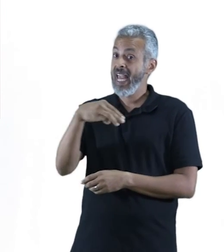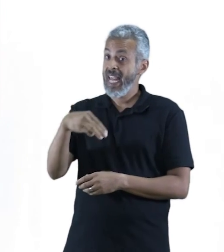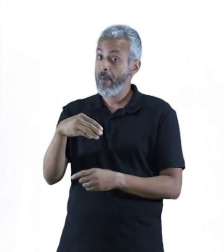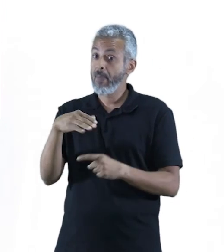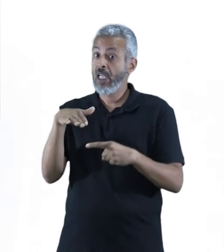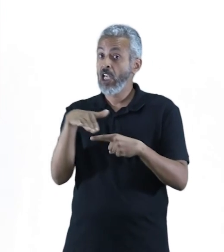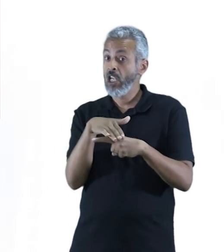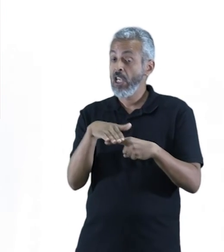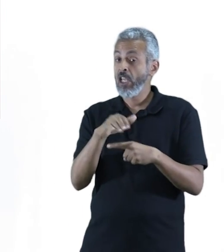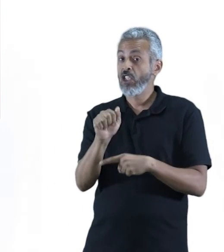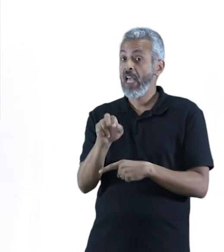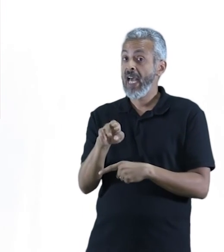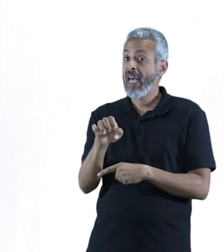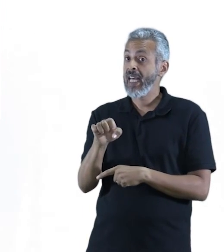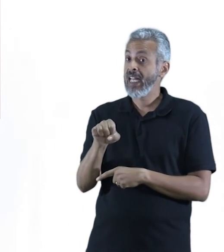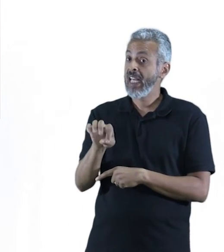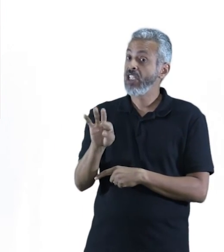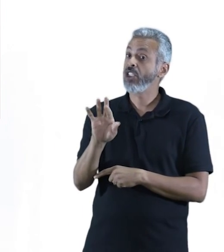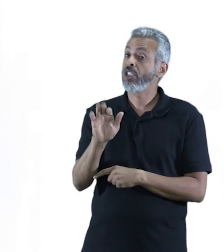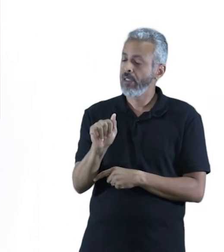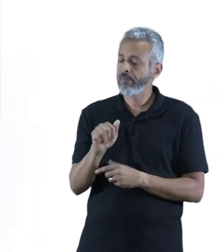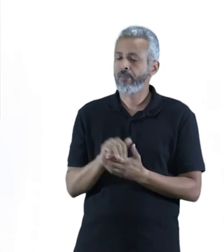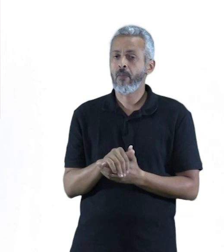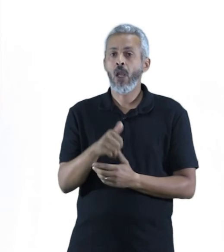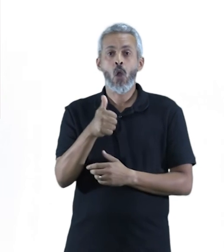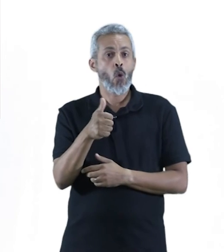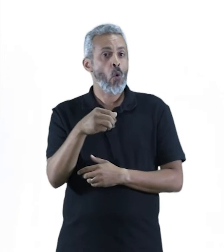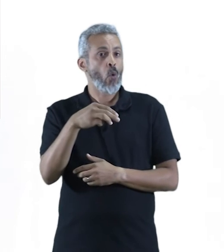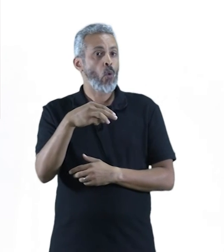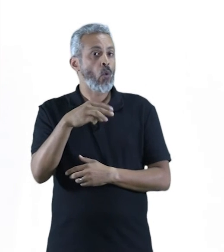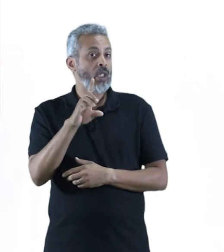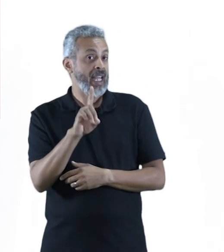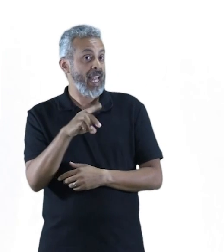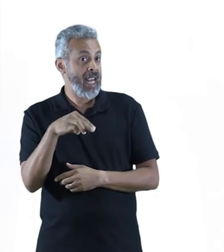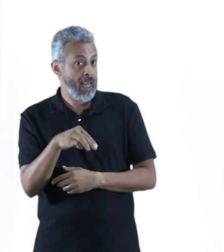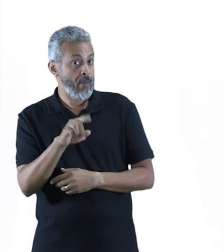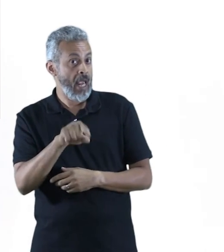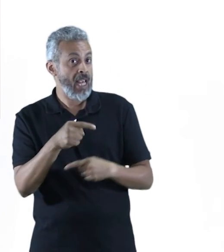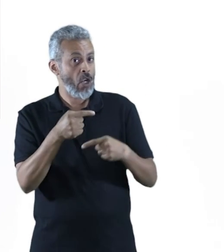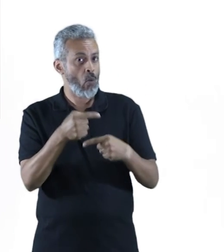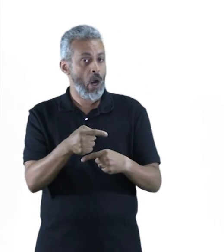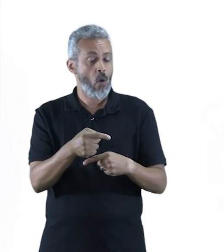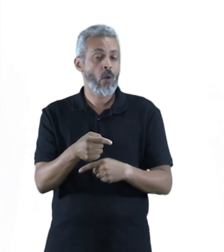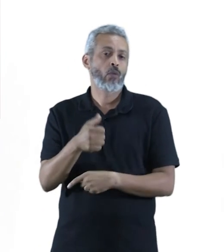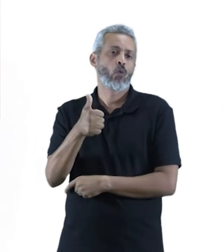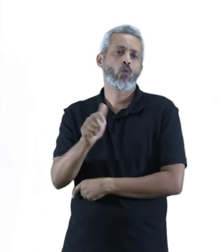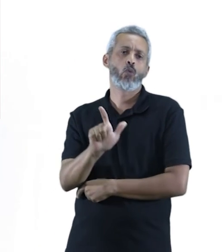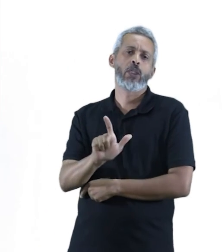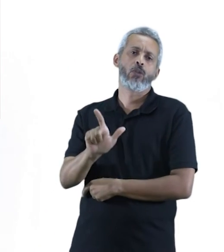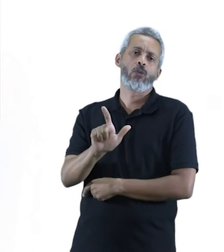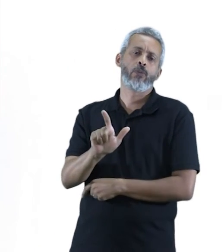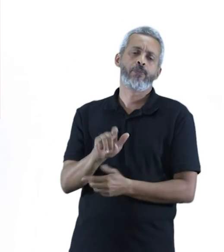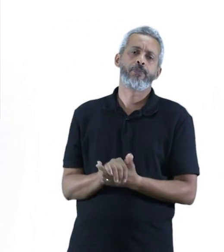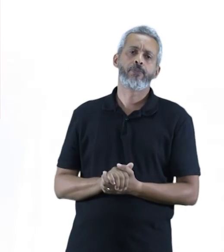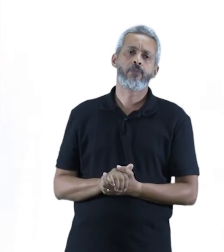aresta. Em outras palavras, 1 decímetro cúbico corresponde a 1